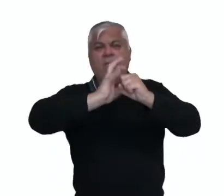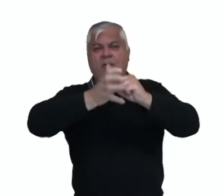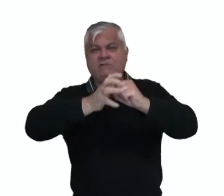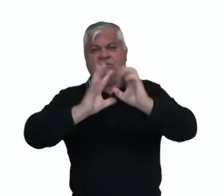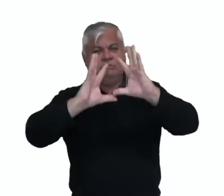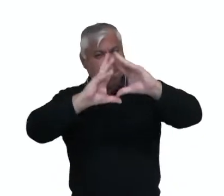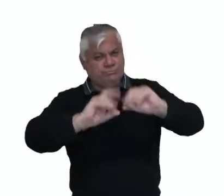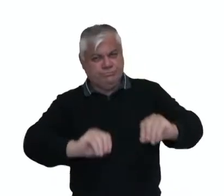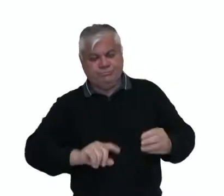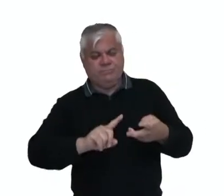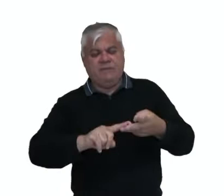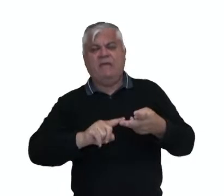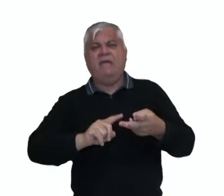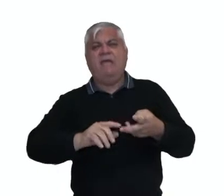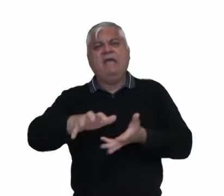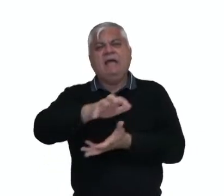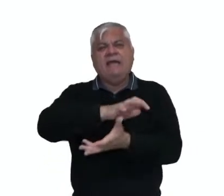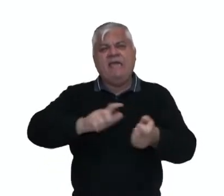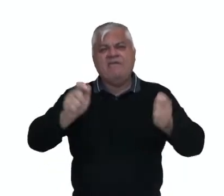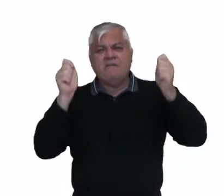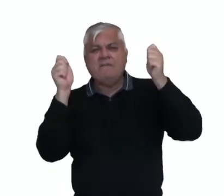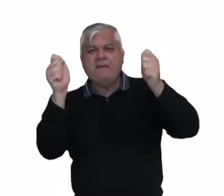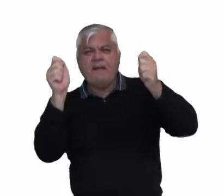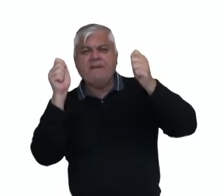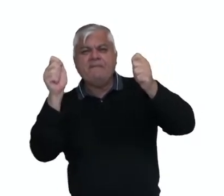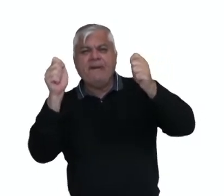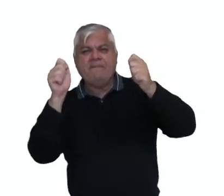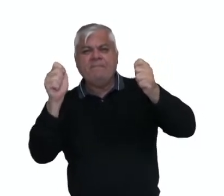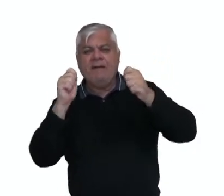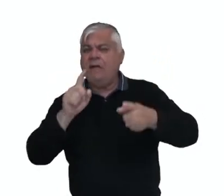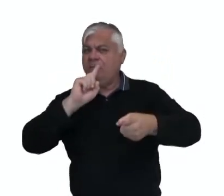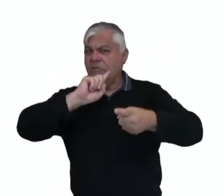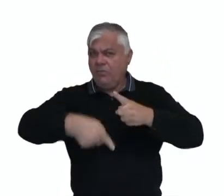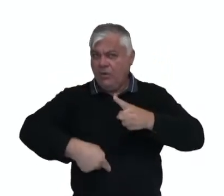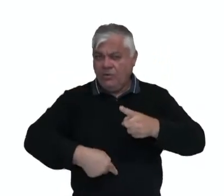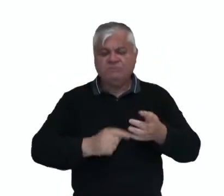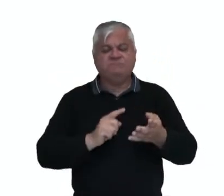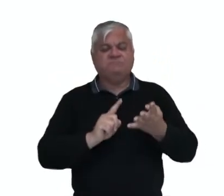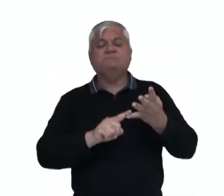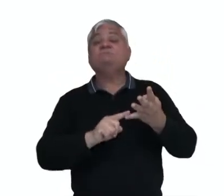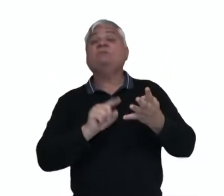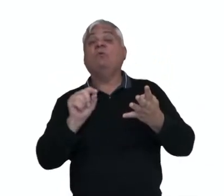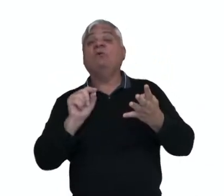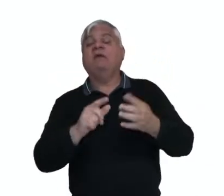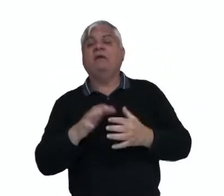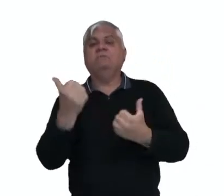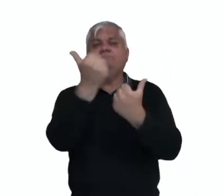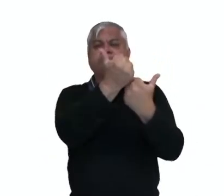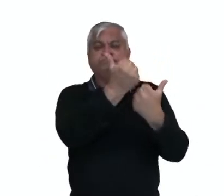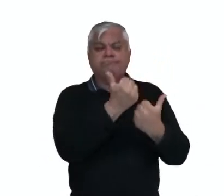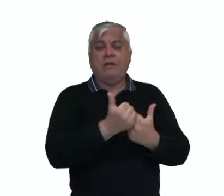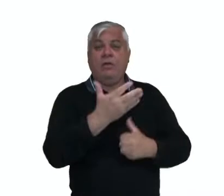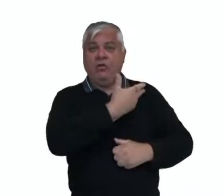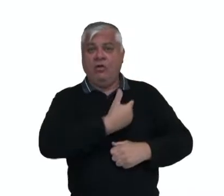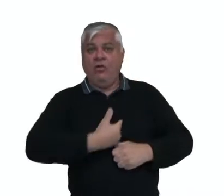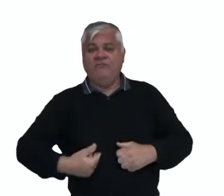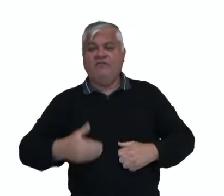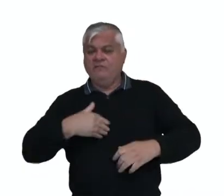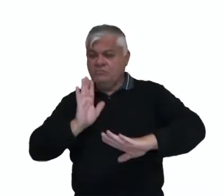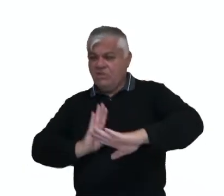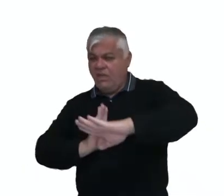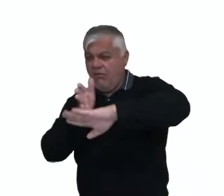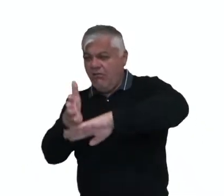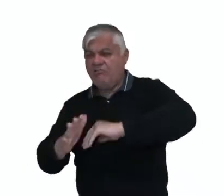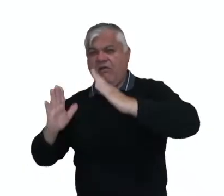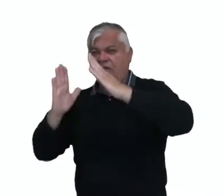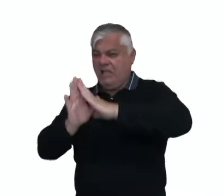políticos, greves e manifestações contra o governo foram proibidas. Agentes do governo podiam invadir casas e